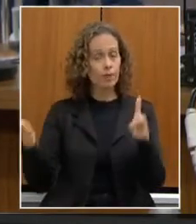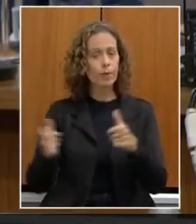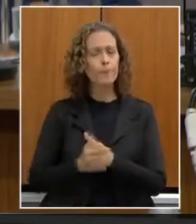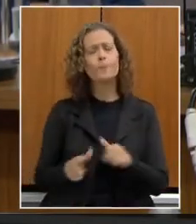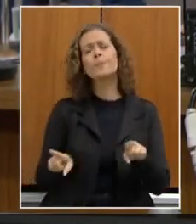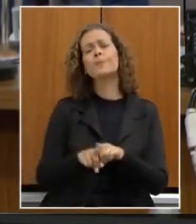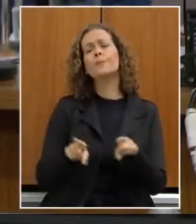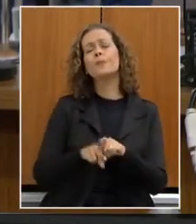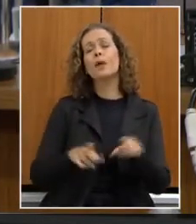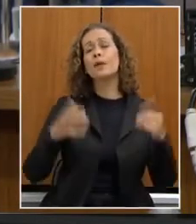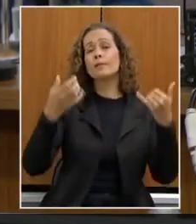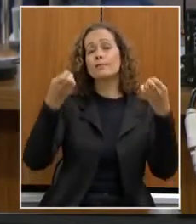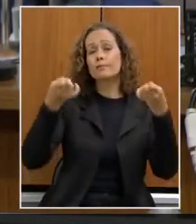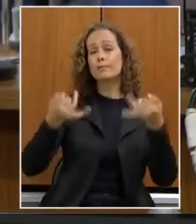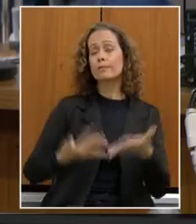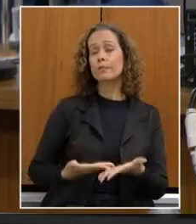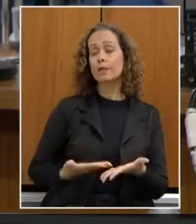aqui também